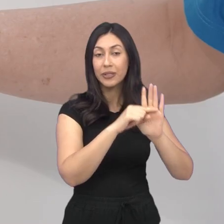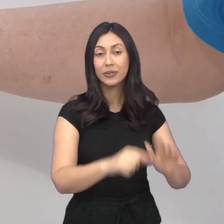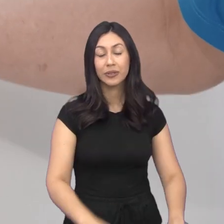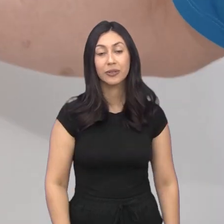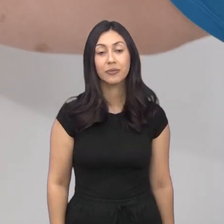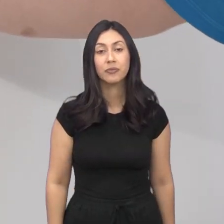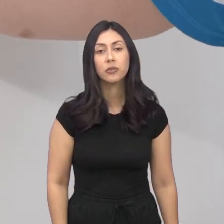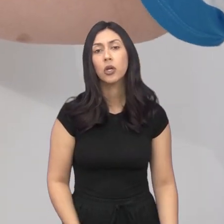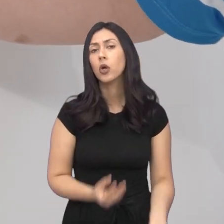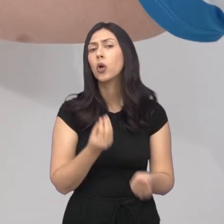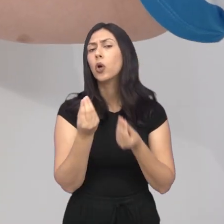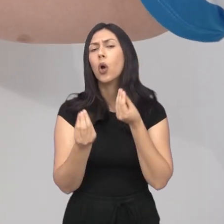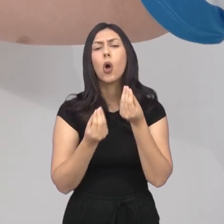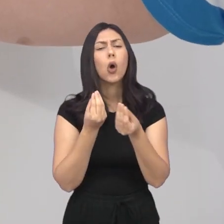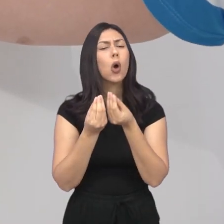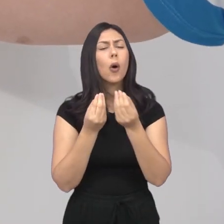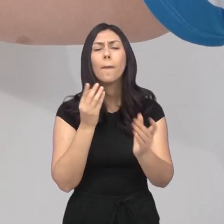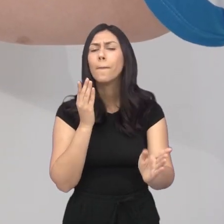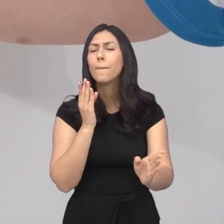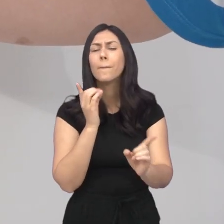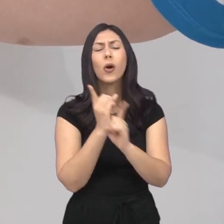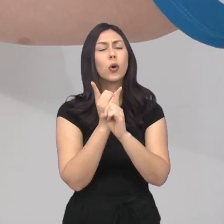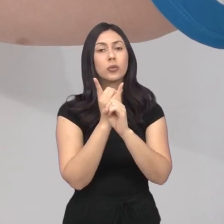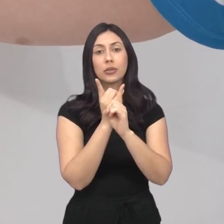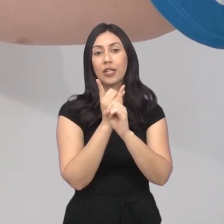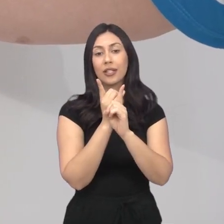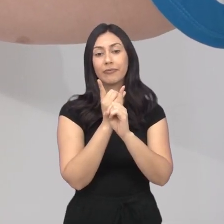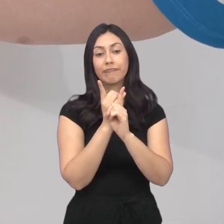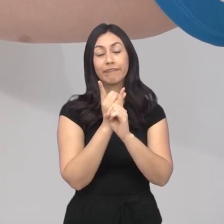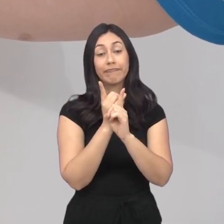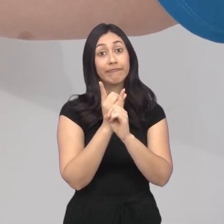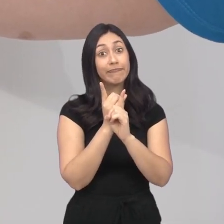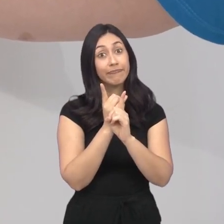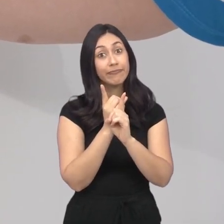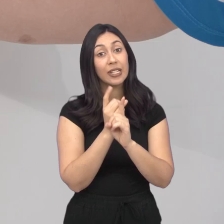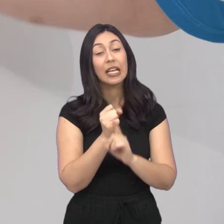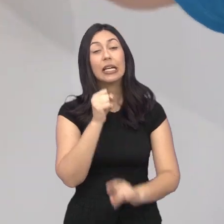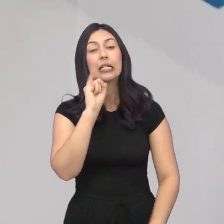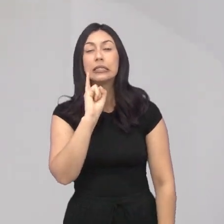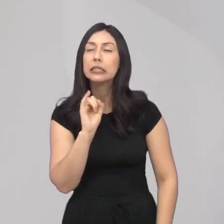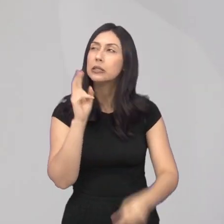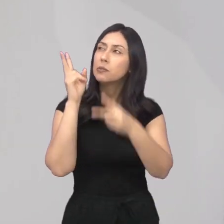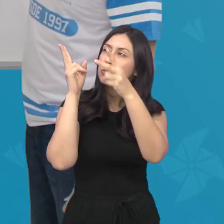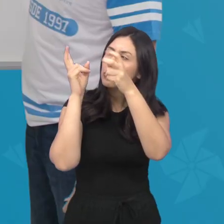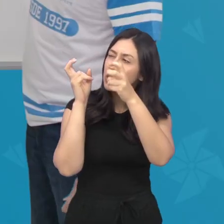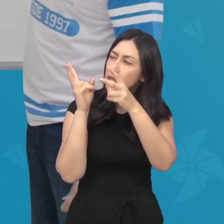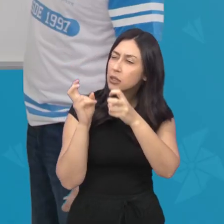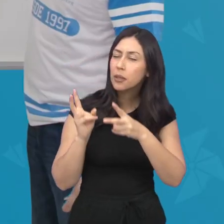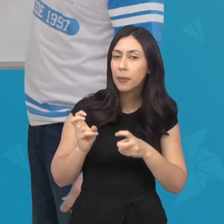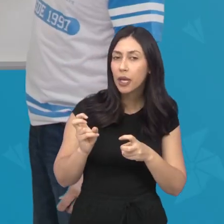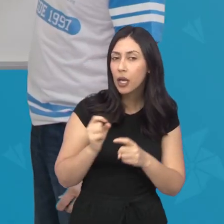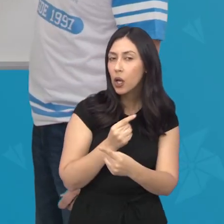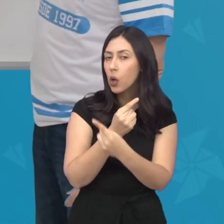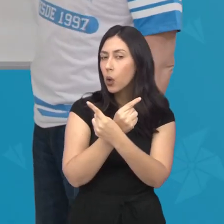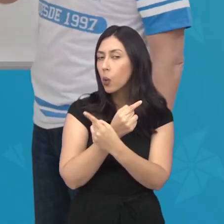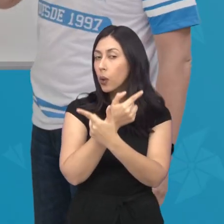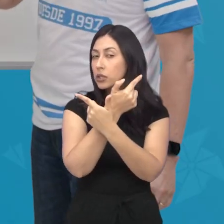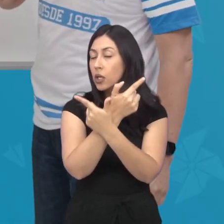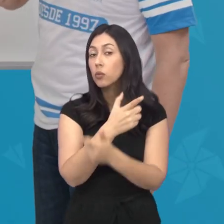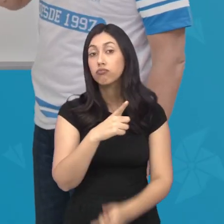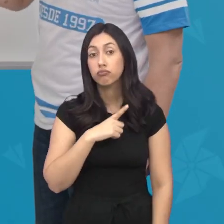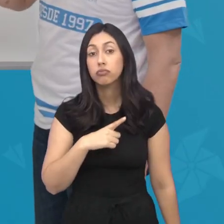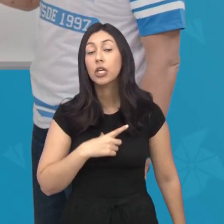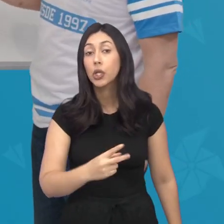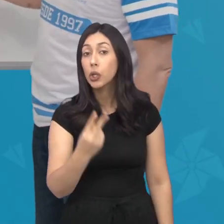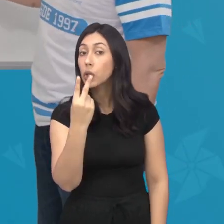Certo? E como achar esse ponto de mínimo? Se vocês observarem, a equação do segundo grau tem duas